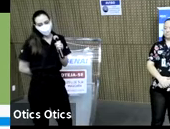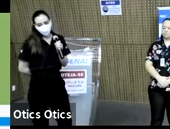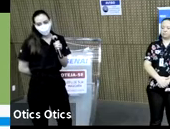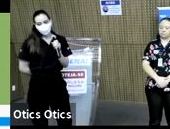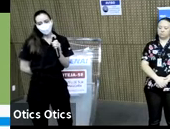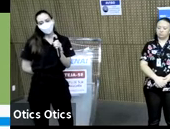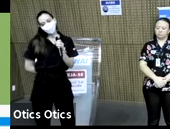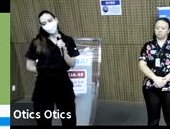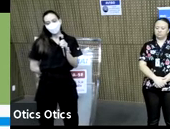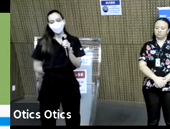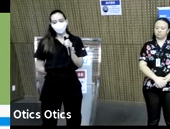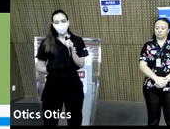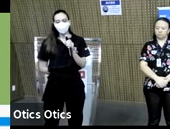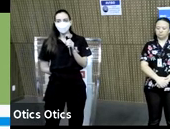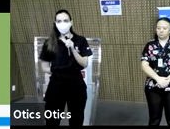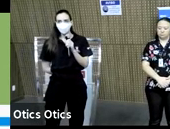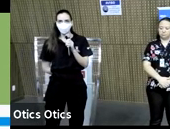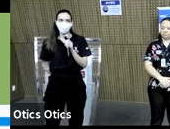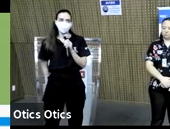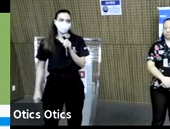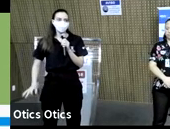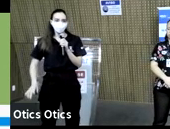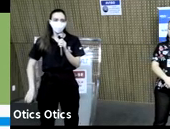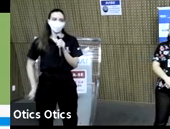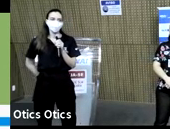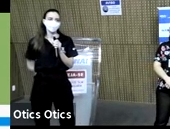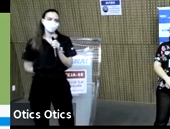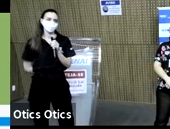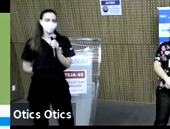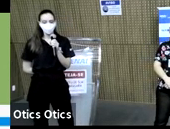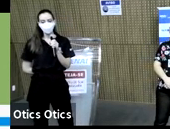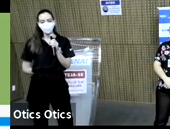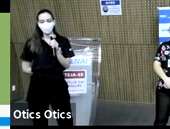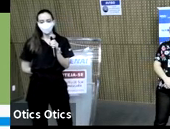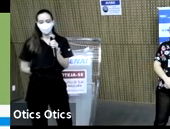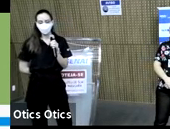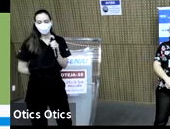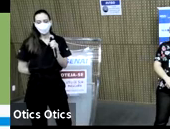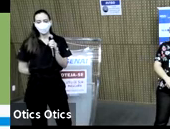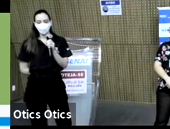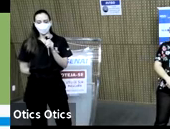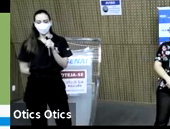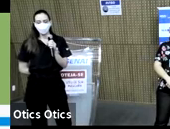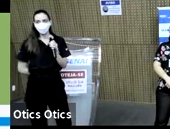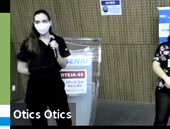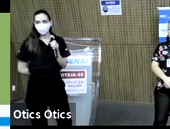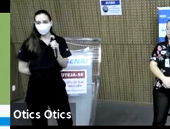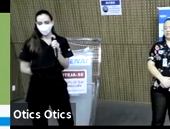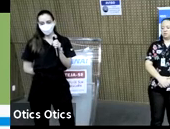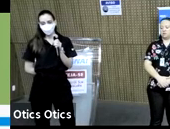acompanhamento dessas famílias segue, a princípio, normalmente. Então,